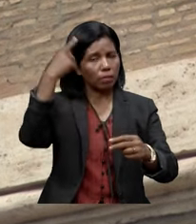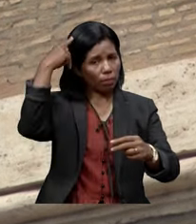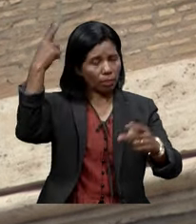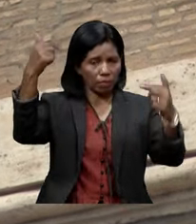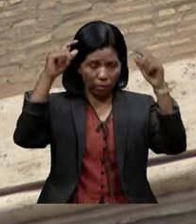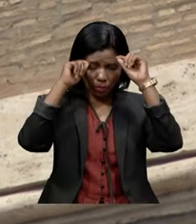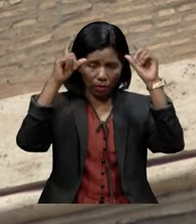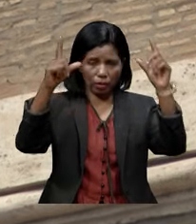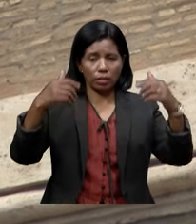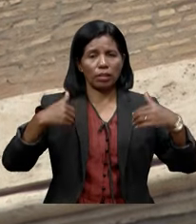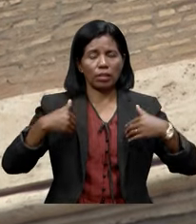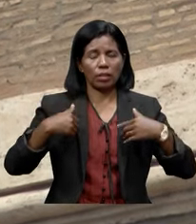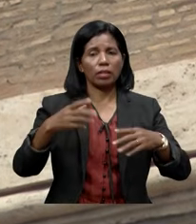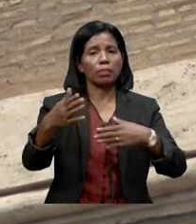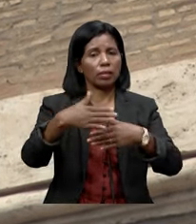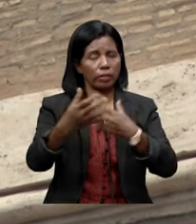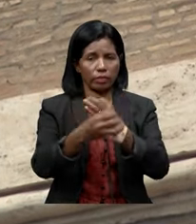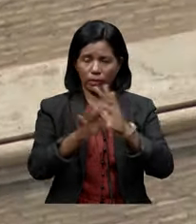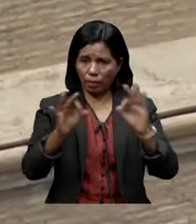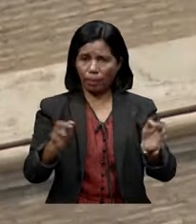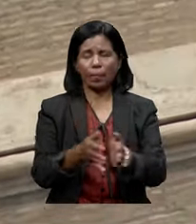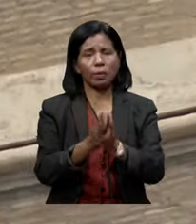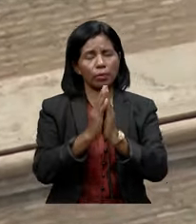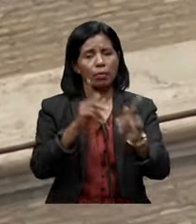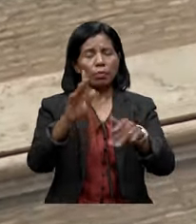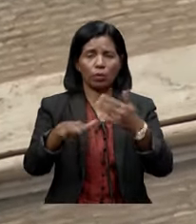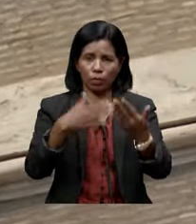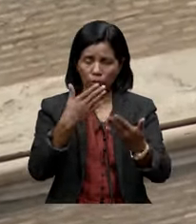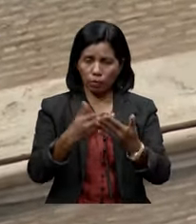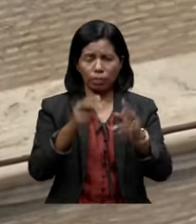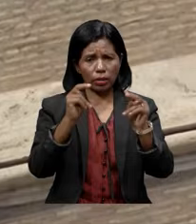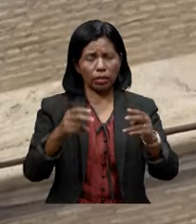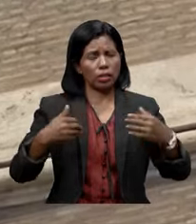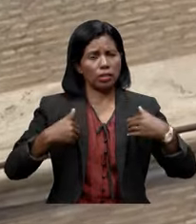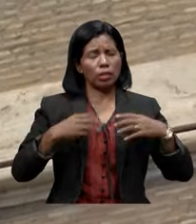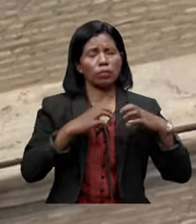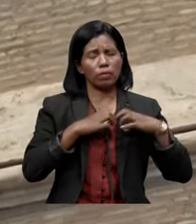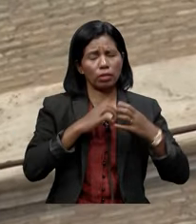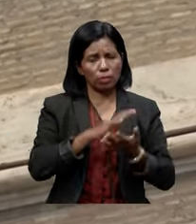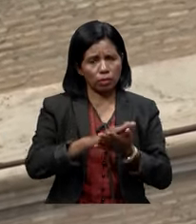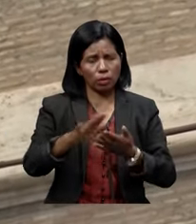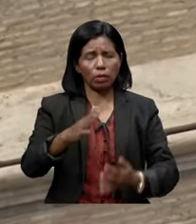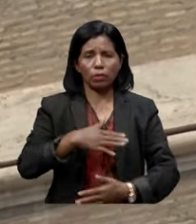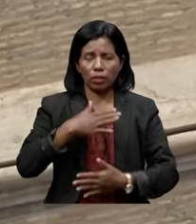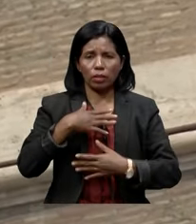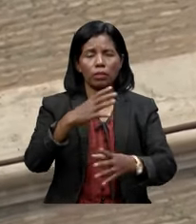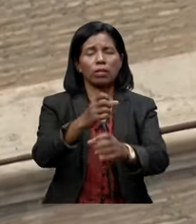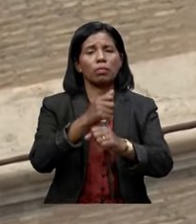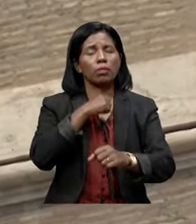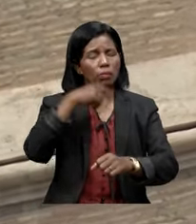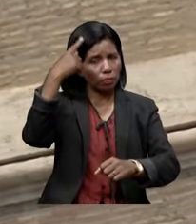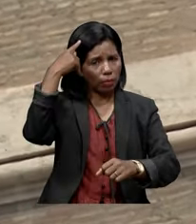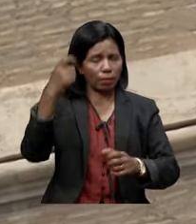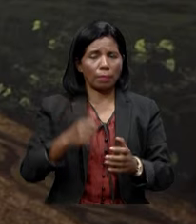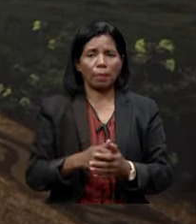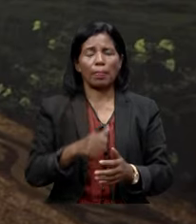Timor-Leste nian e a ona fase final. Nune ni usuba peregrino sira, precisa e a fuang nebemos, nox solo codissimo Papa. O Papa quis